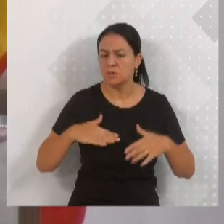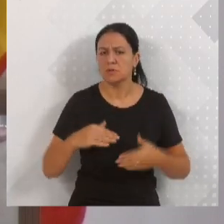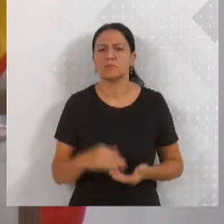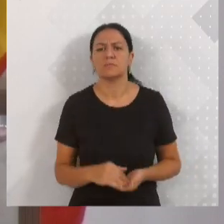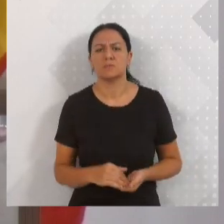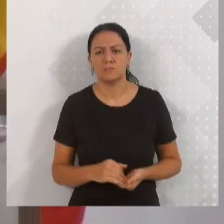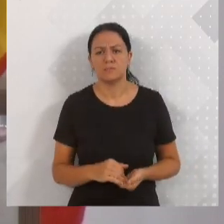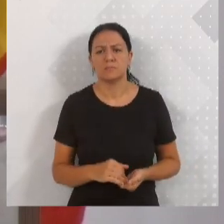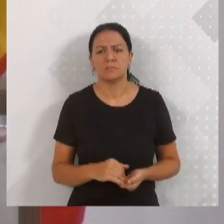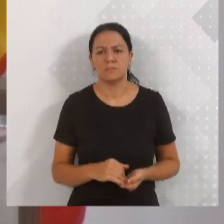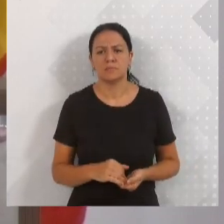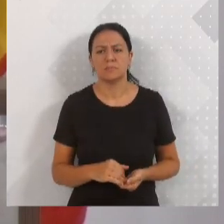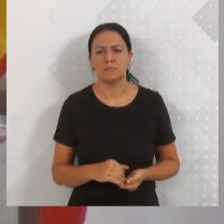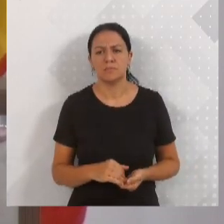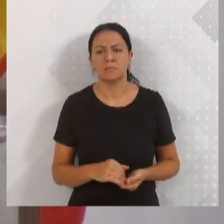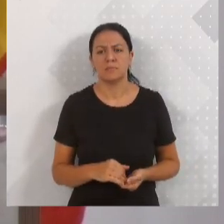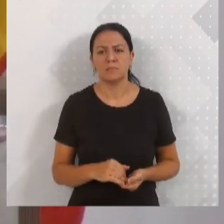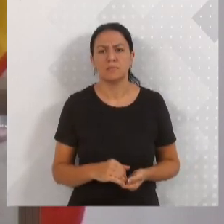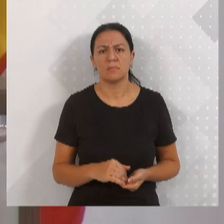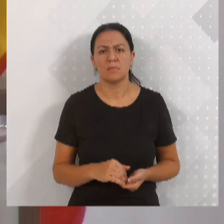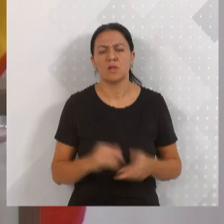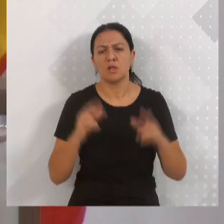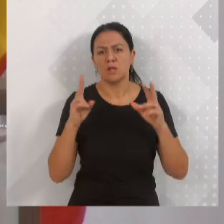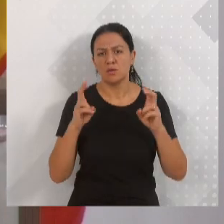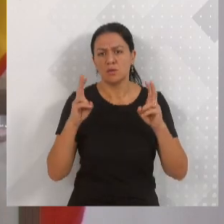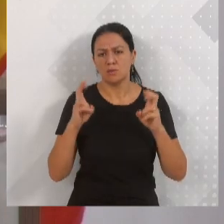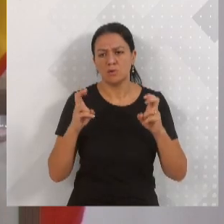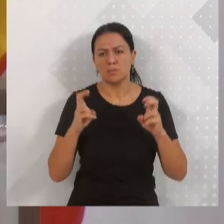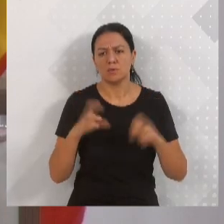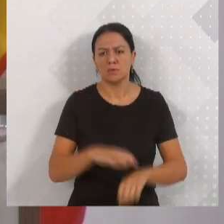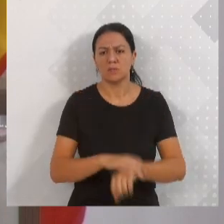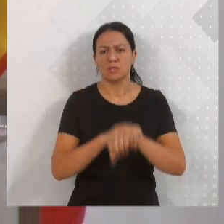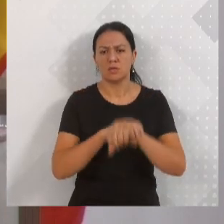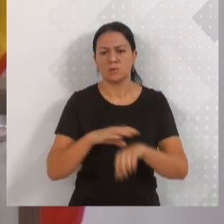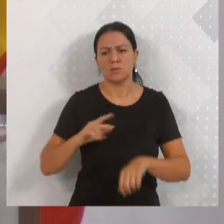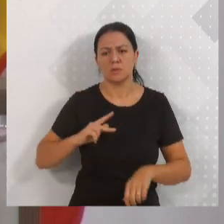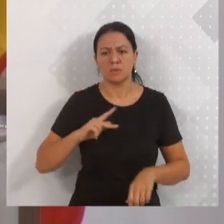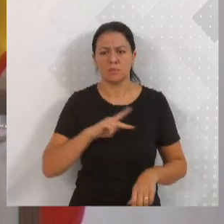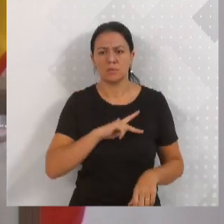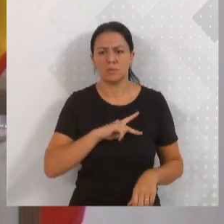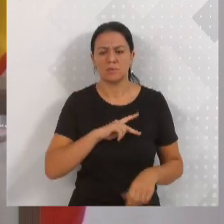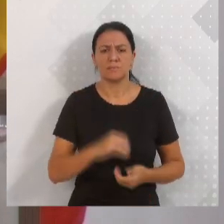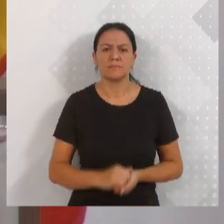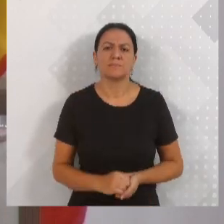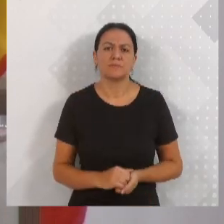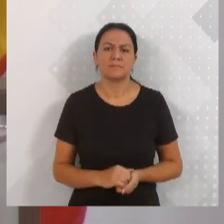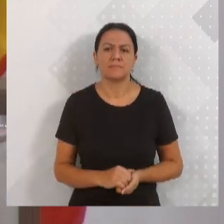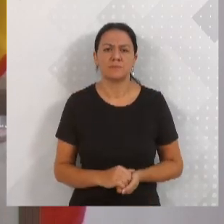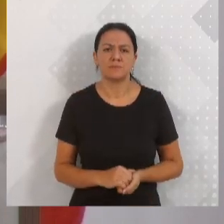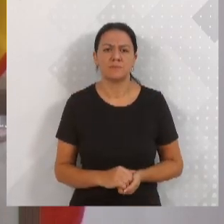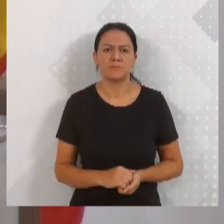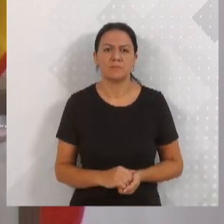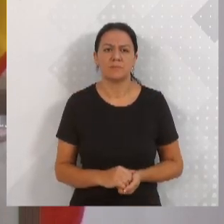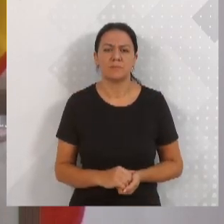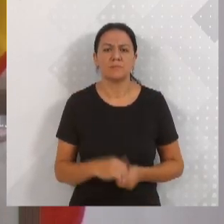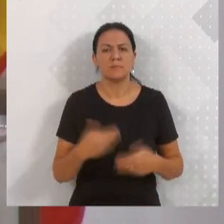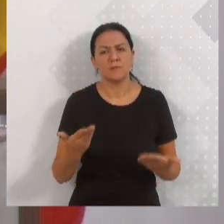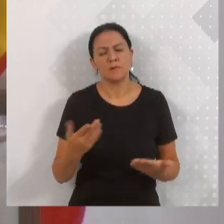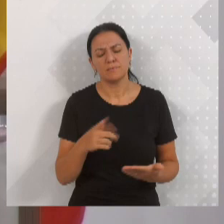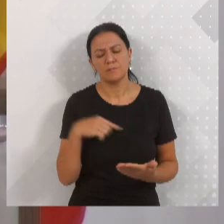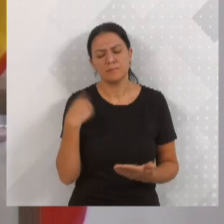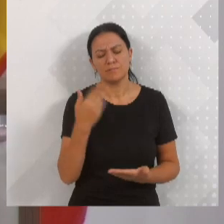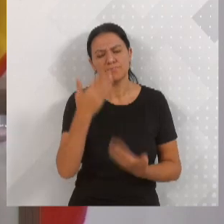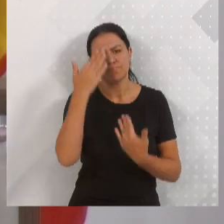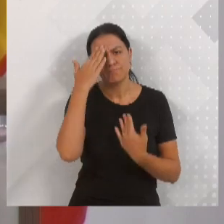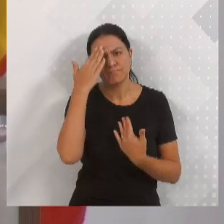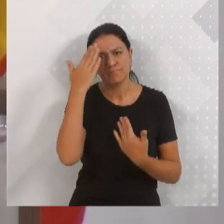eh com relação aos números eh da segurança pública certo pessoal então a gente deixa aqui o nosso agradecimento senhor